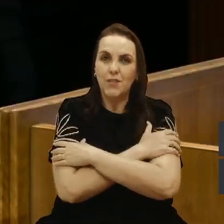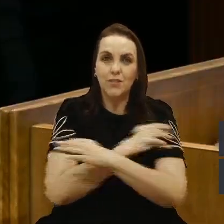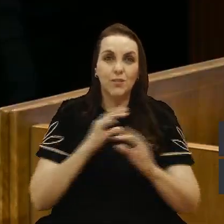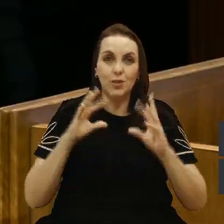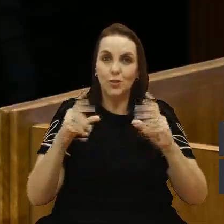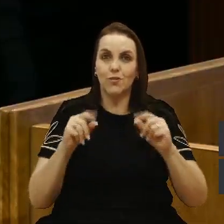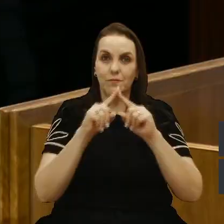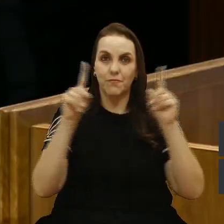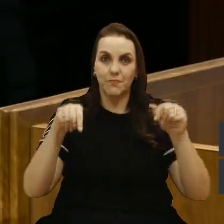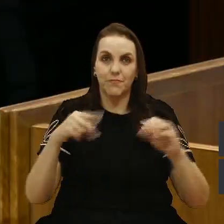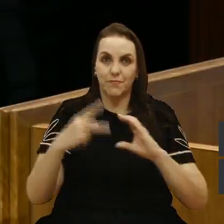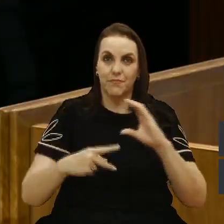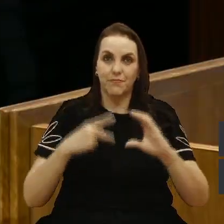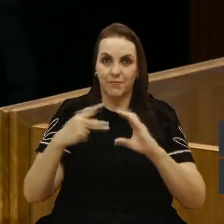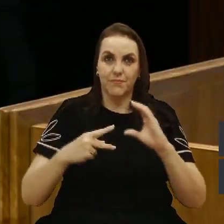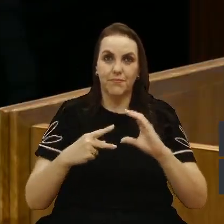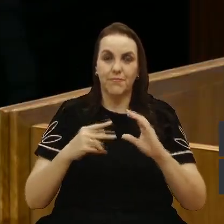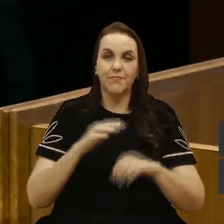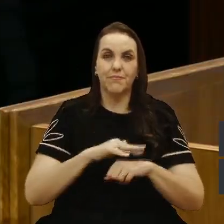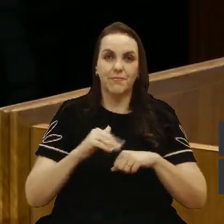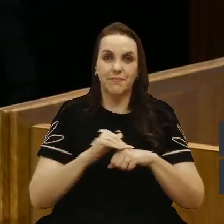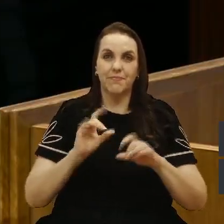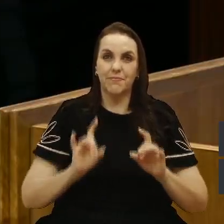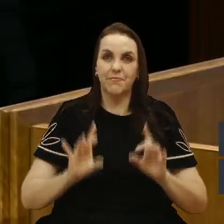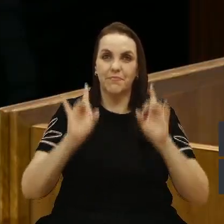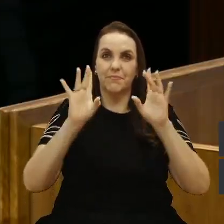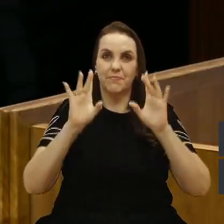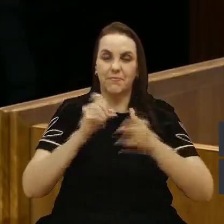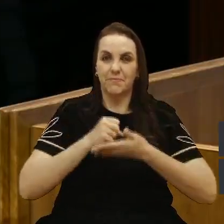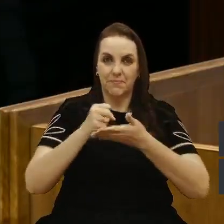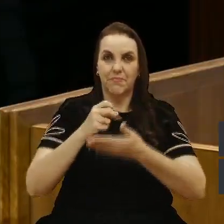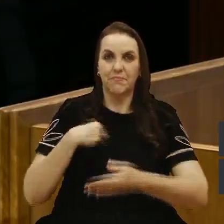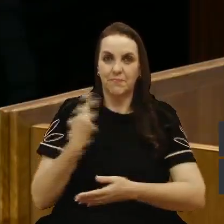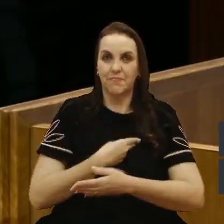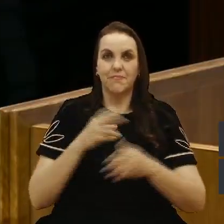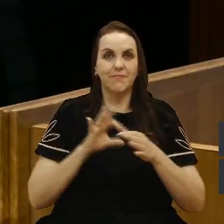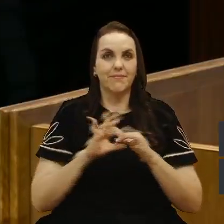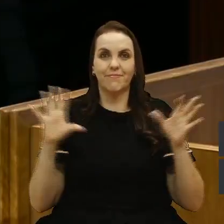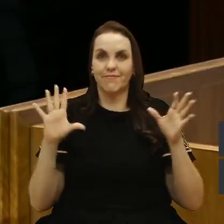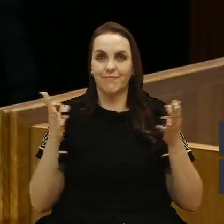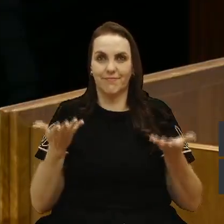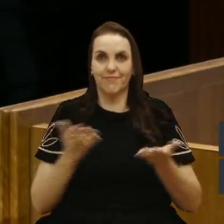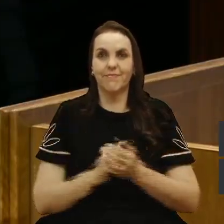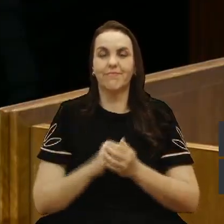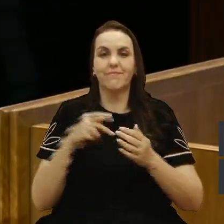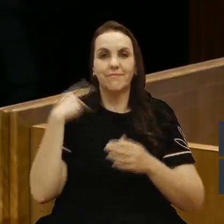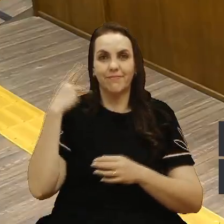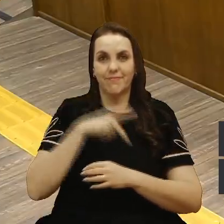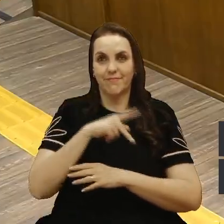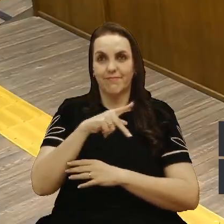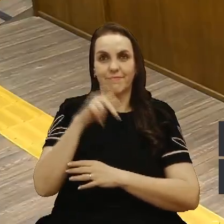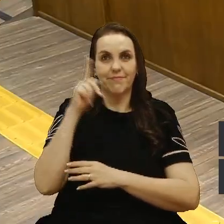tenho um carinho muito especial. Contem conosco, estamos à disposição. Era isso, senhor presidente Lucas. Muito obrigado.